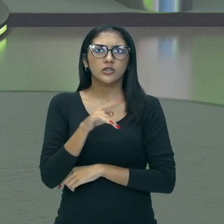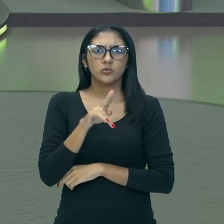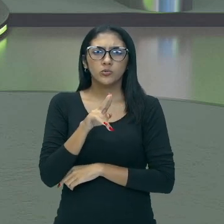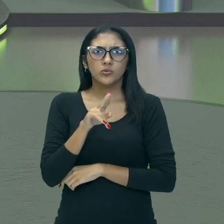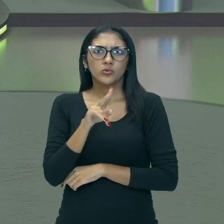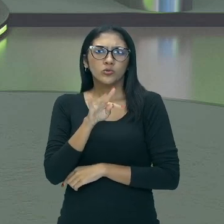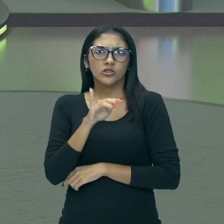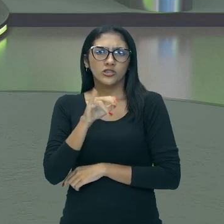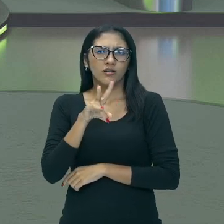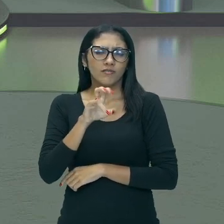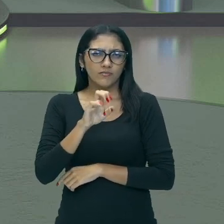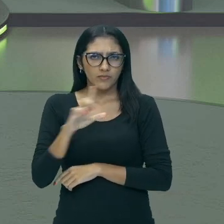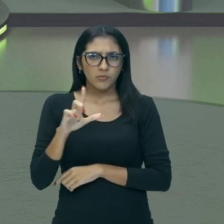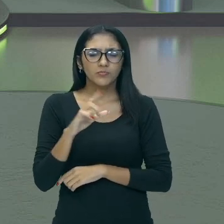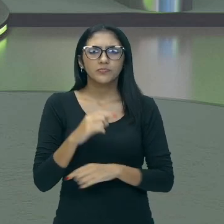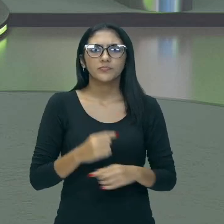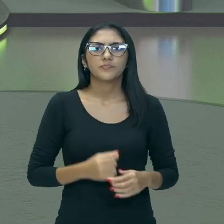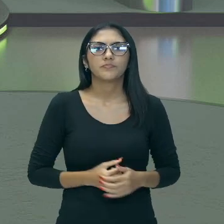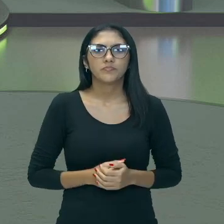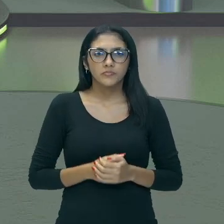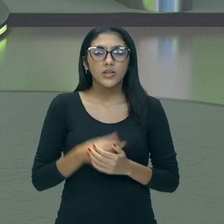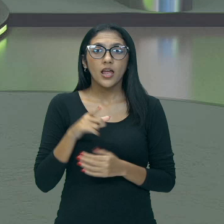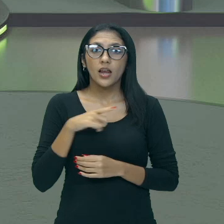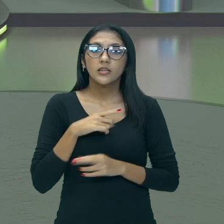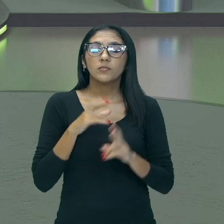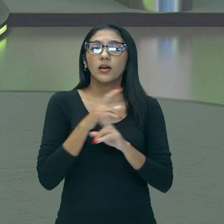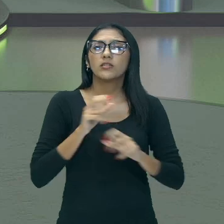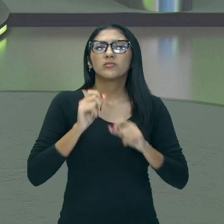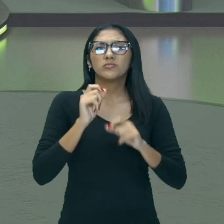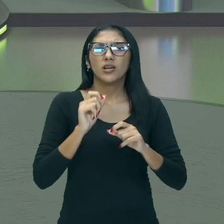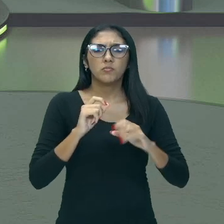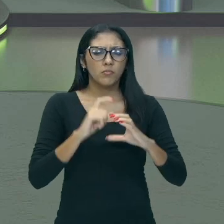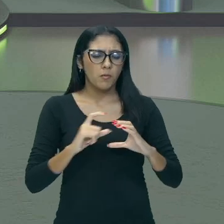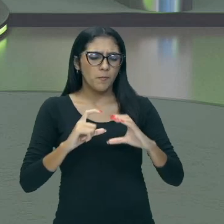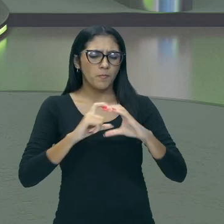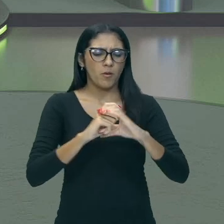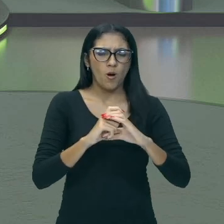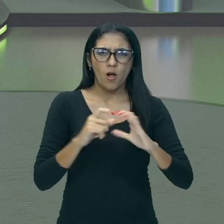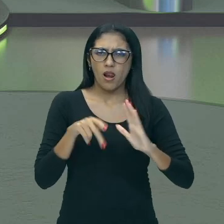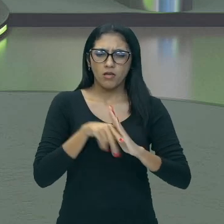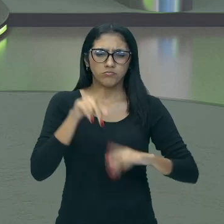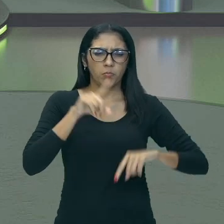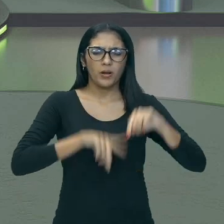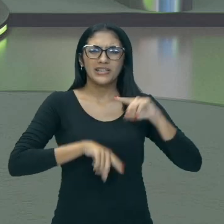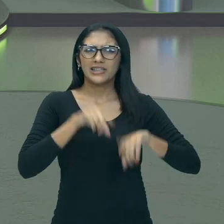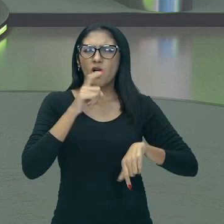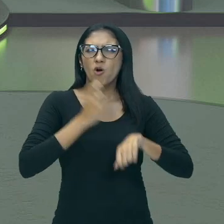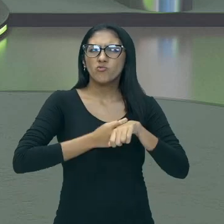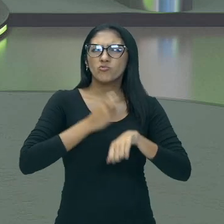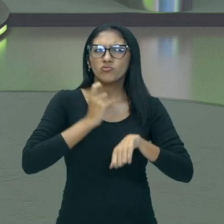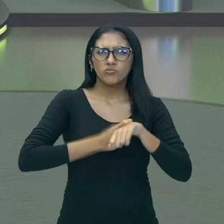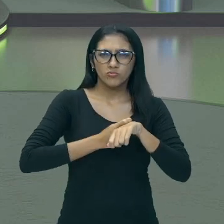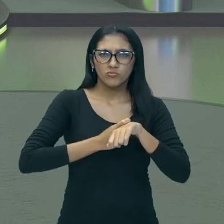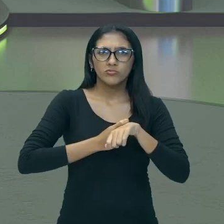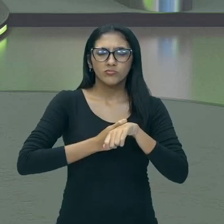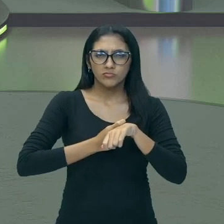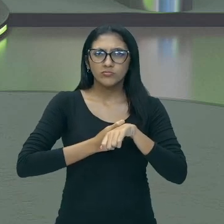modelo para o átomo foi associado a uma bola de bilhar. Também pode ser associado a uma bola de boliche. É alguma